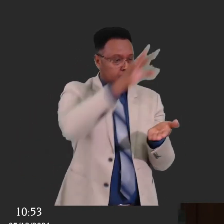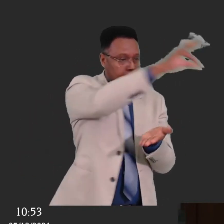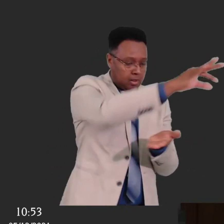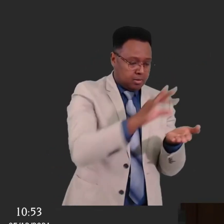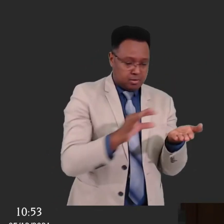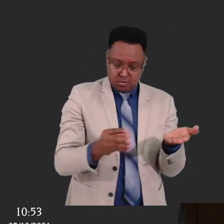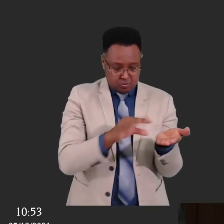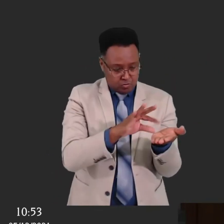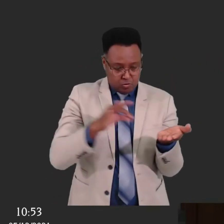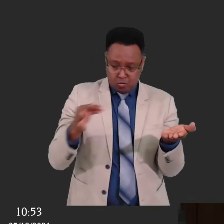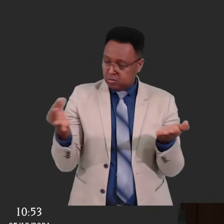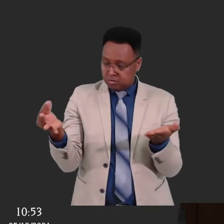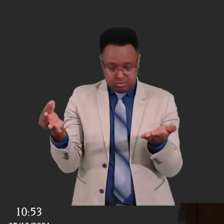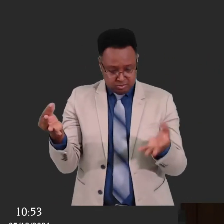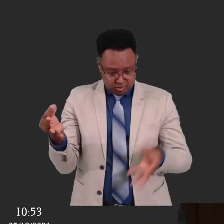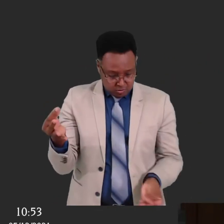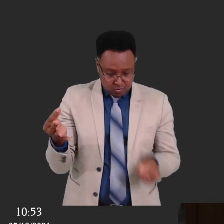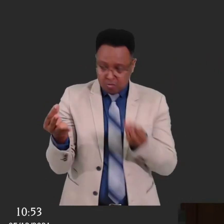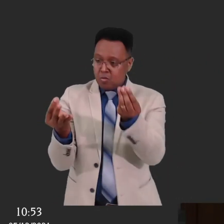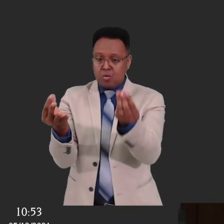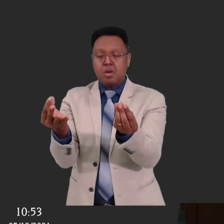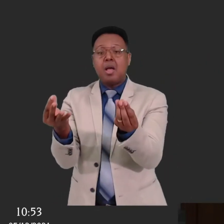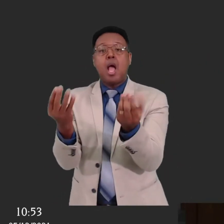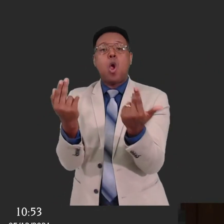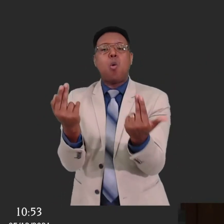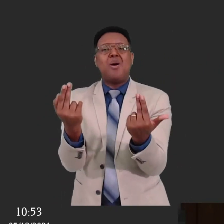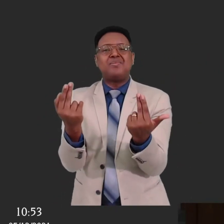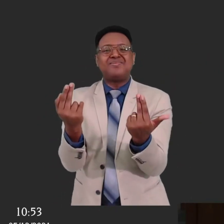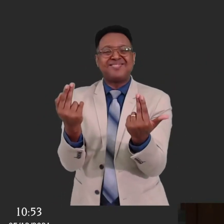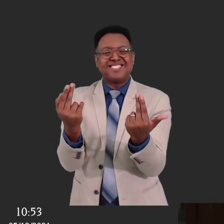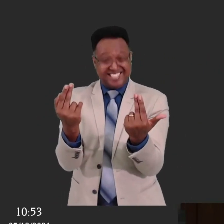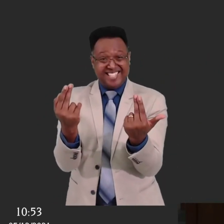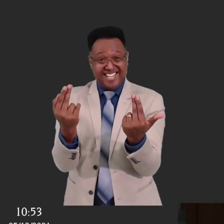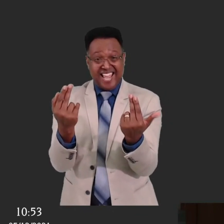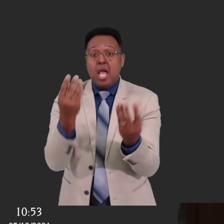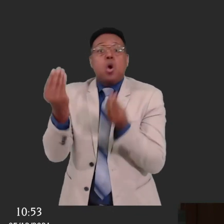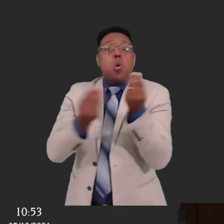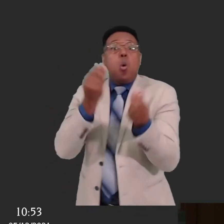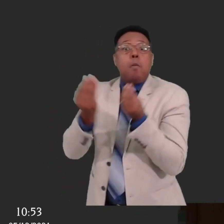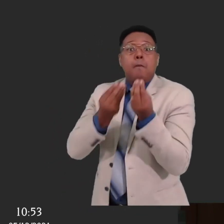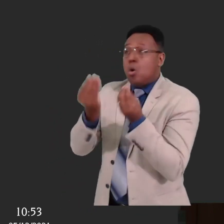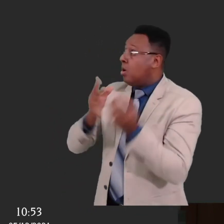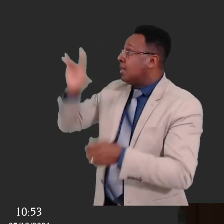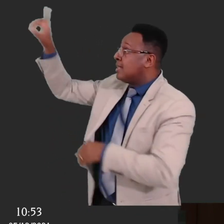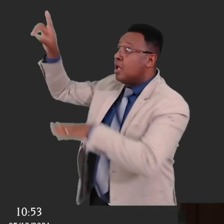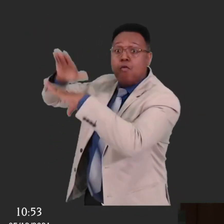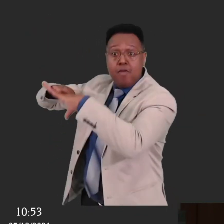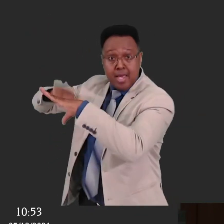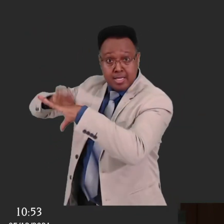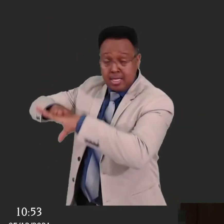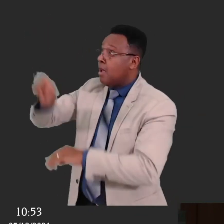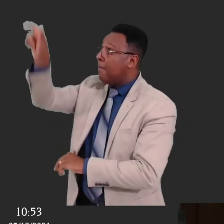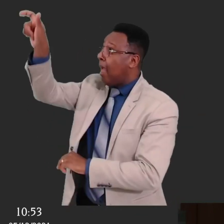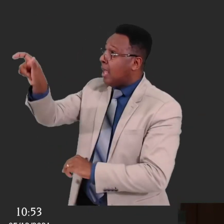projetou aqui. E o Senhor, para projetar a imagem de Cristo em nós, primeiro nos lavou, nos